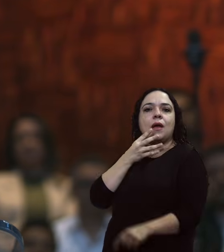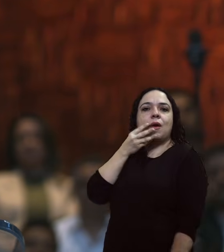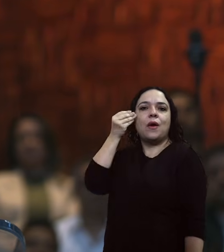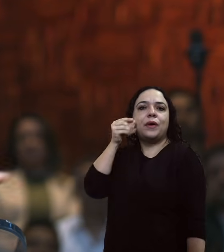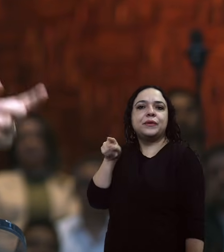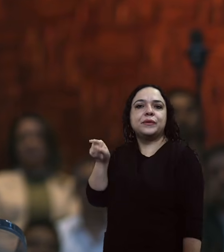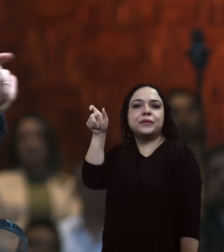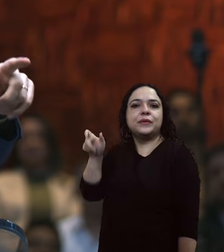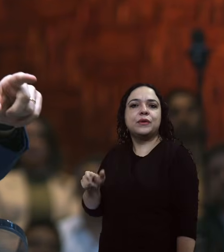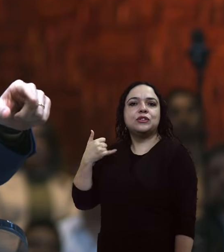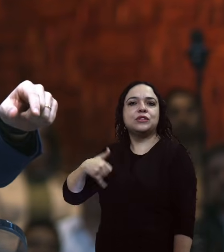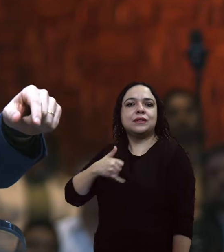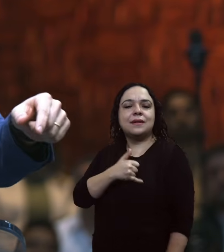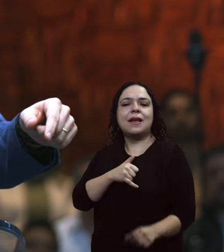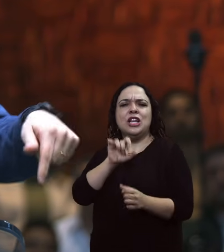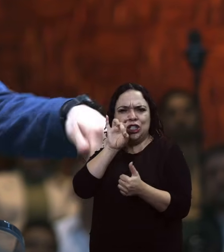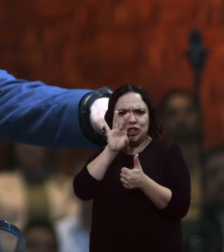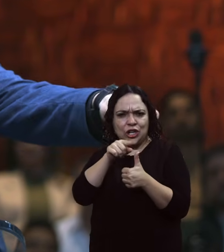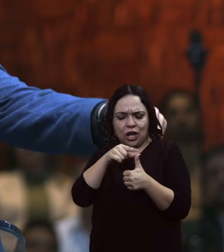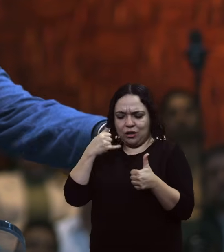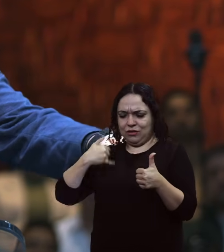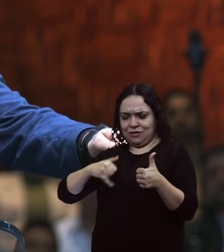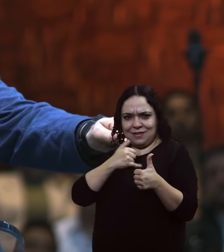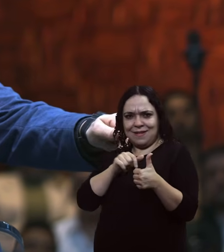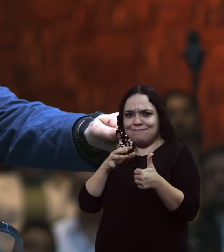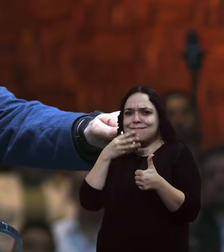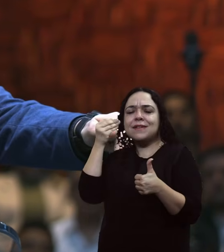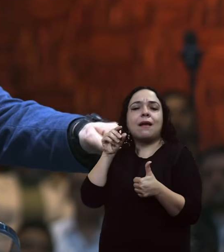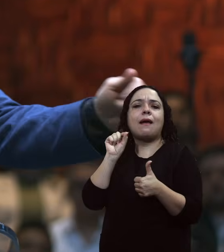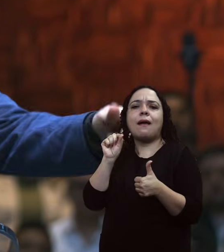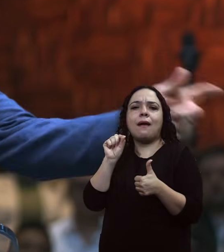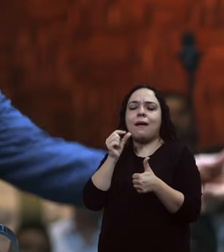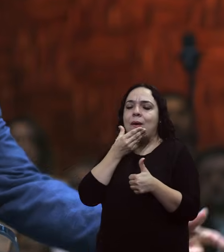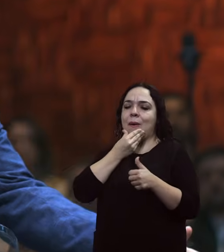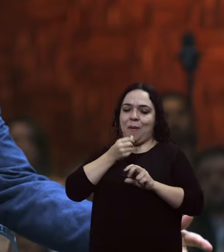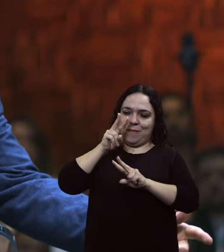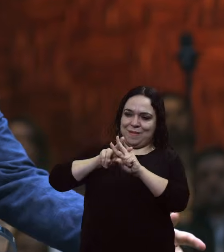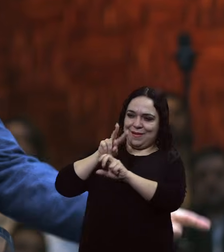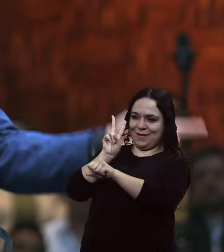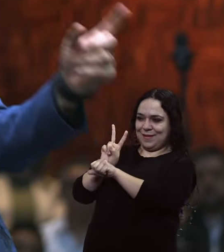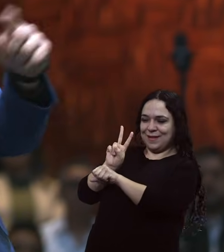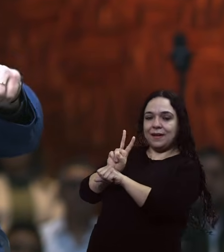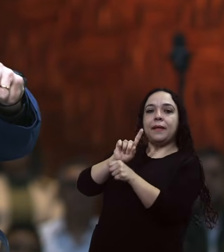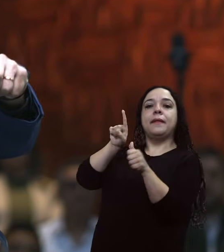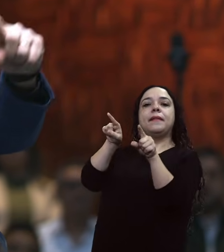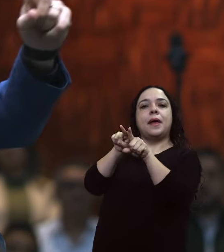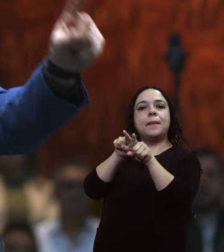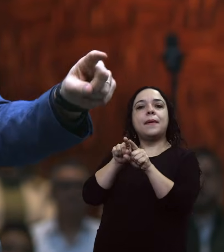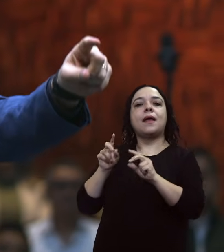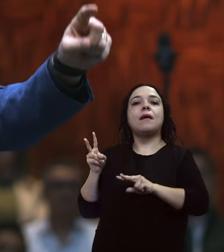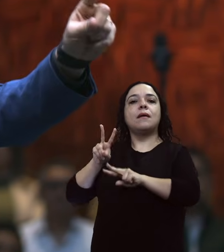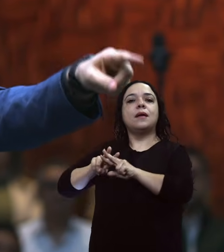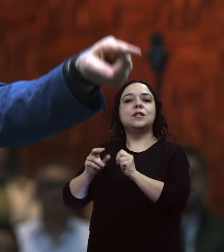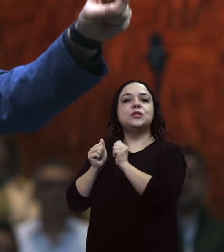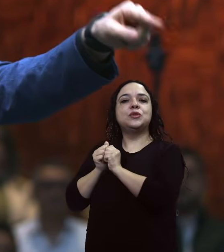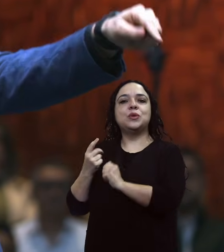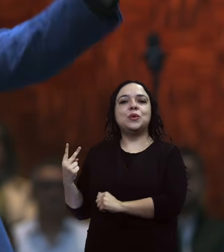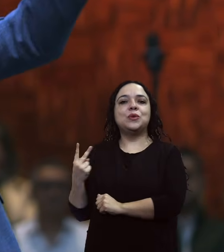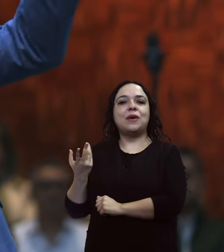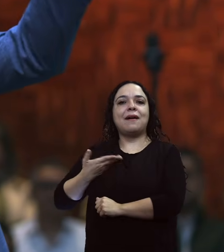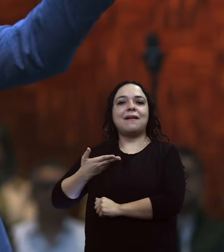você vai ver que não apenas o carcereiro, mas os prisioneiros foram abençoados por causa da vida